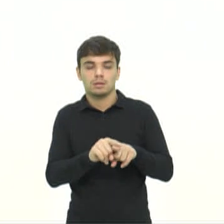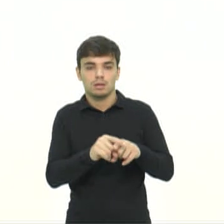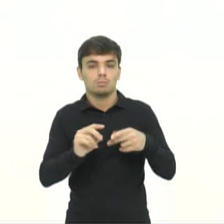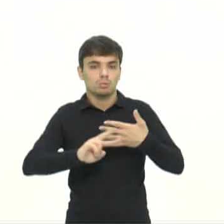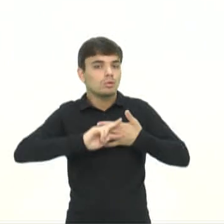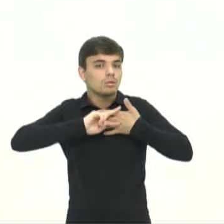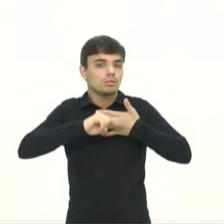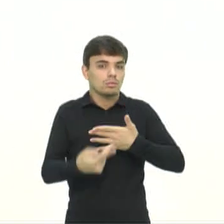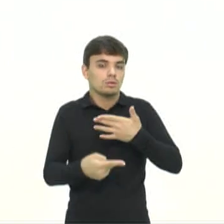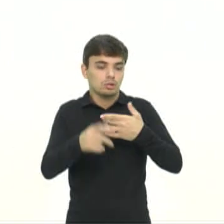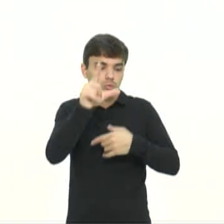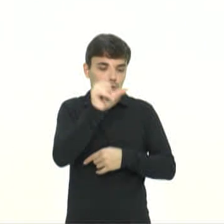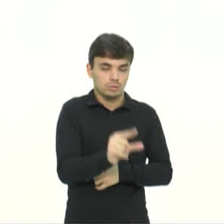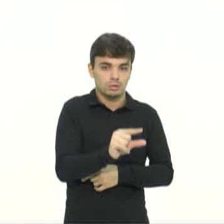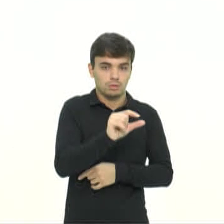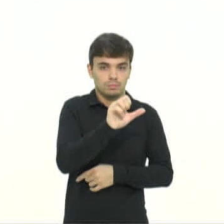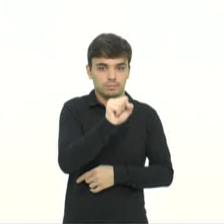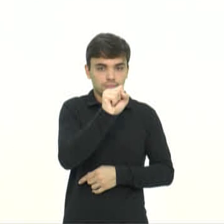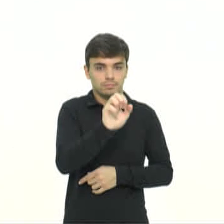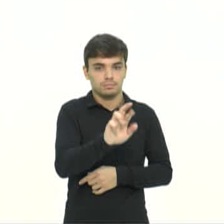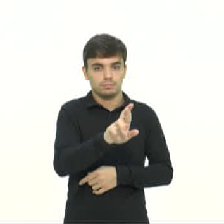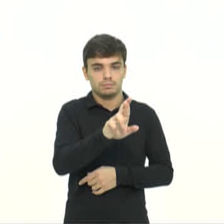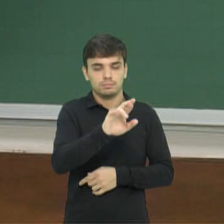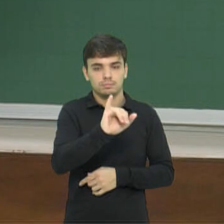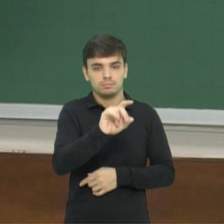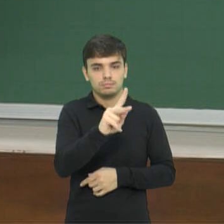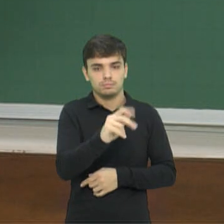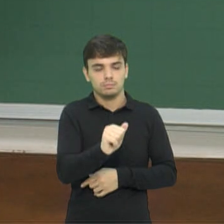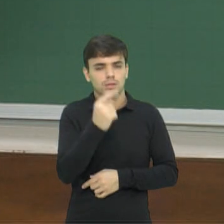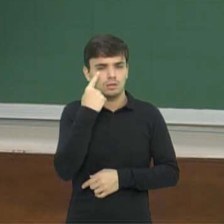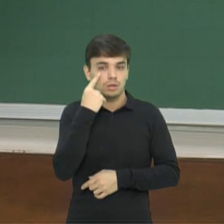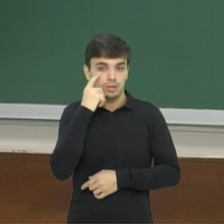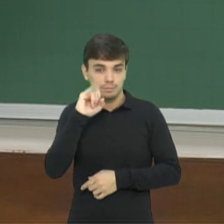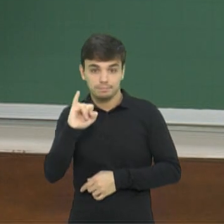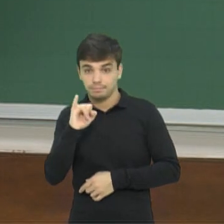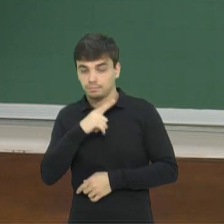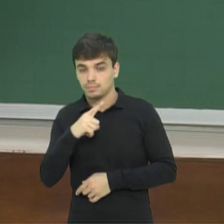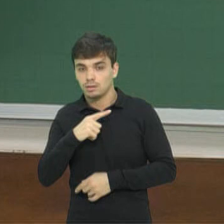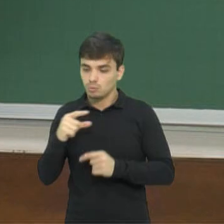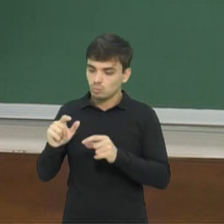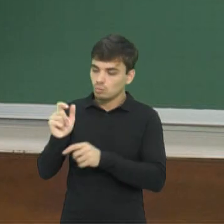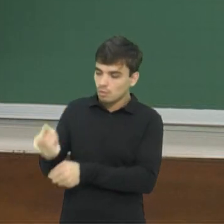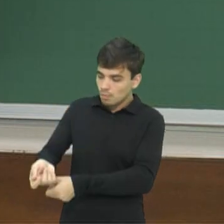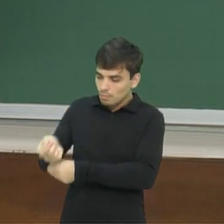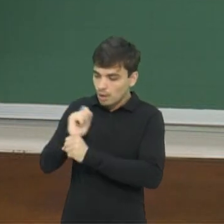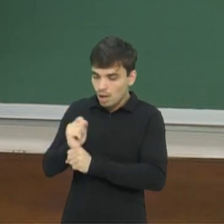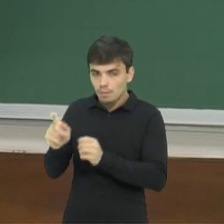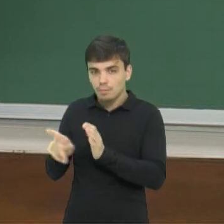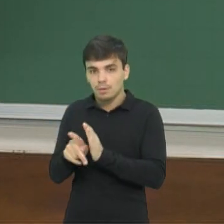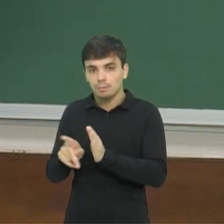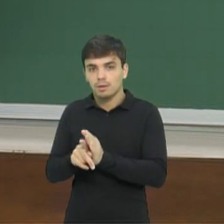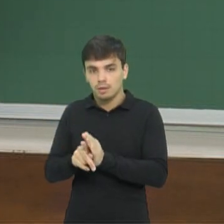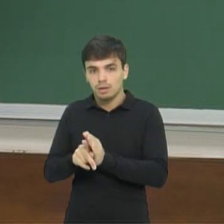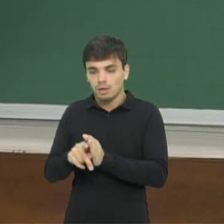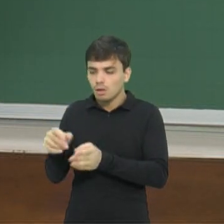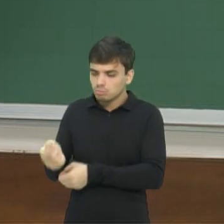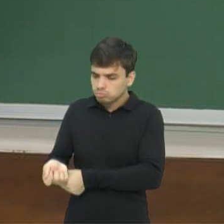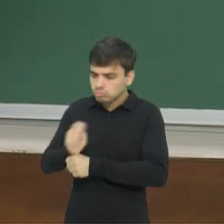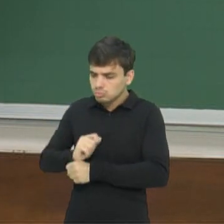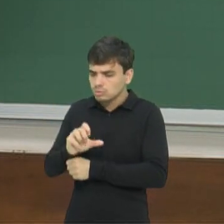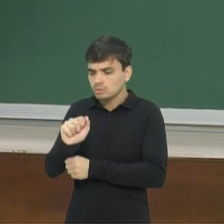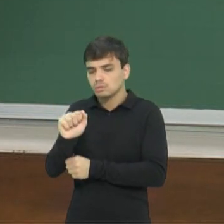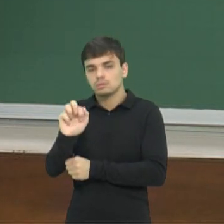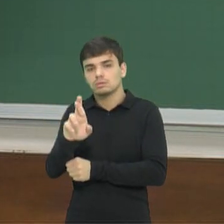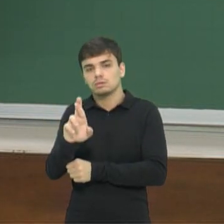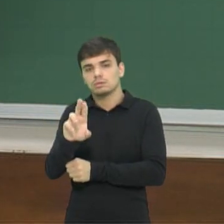da população de sardinhas. Claro, ó, se eu estou aumentando a sobrepesca de sardinhas, então está pescando mais sardinha do que